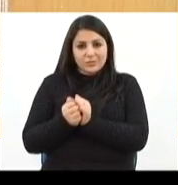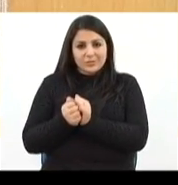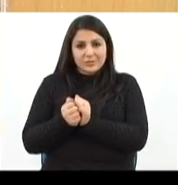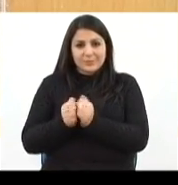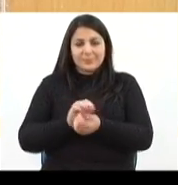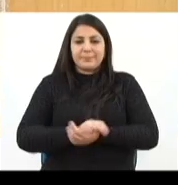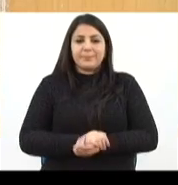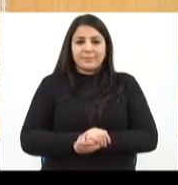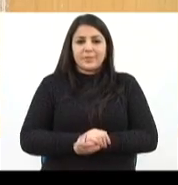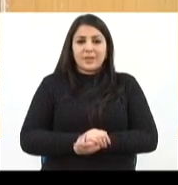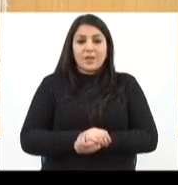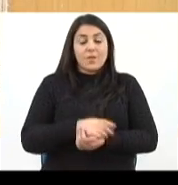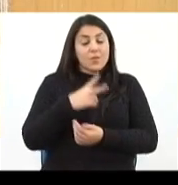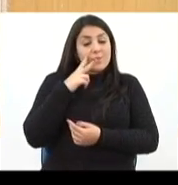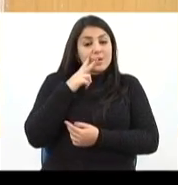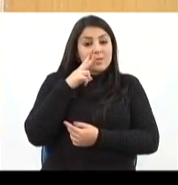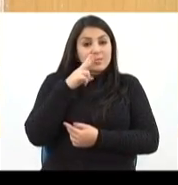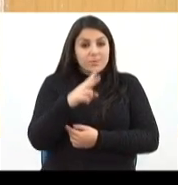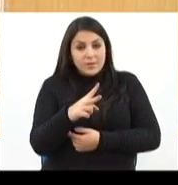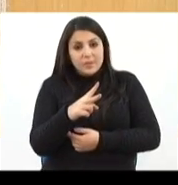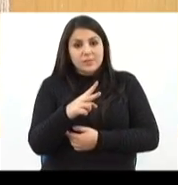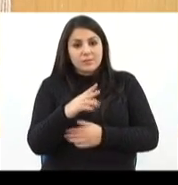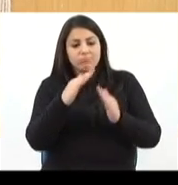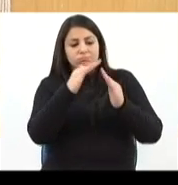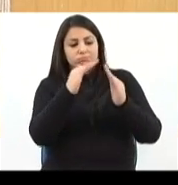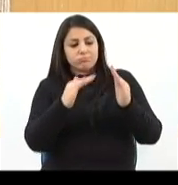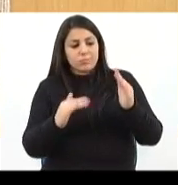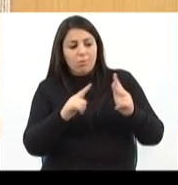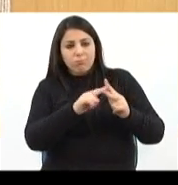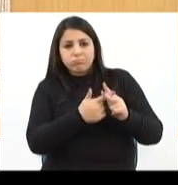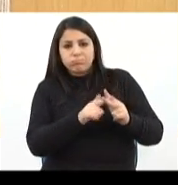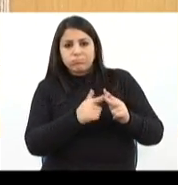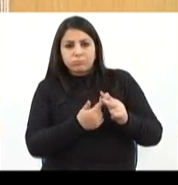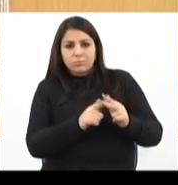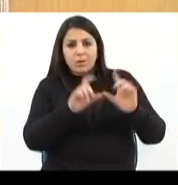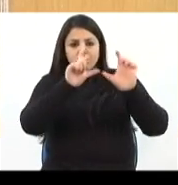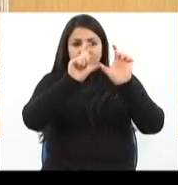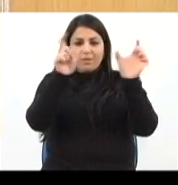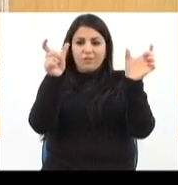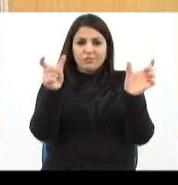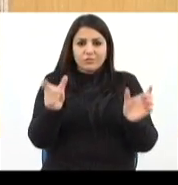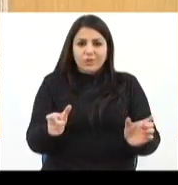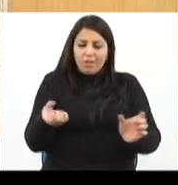e Histórico Regional. Estão previstas correções no telhado,